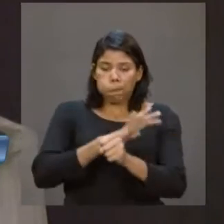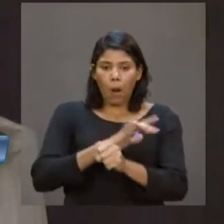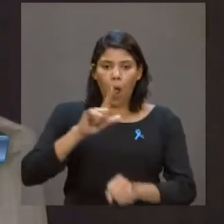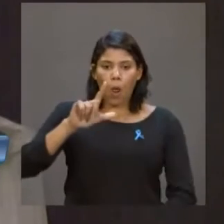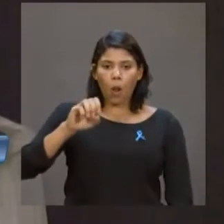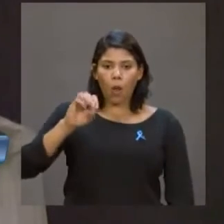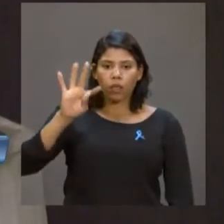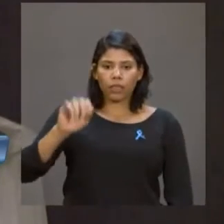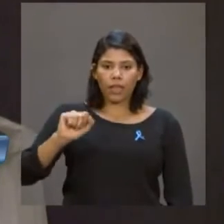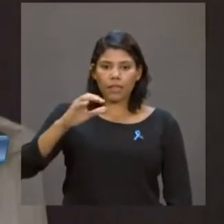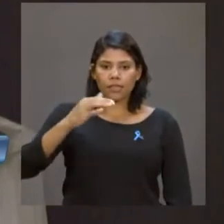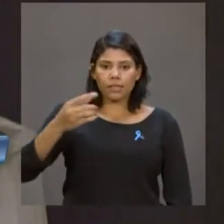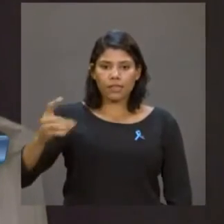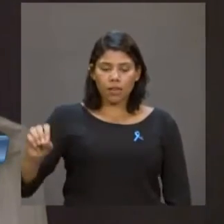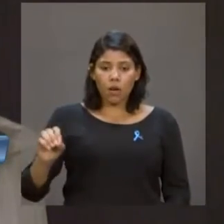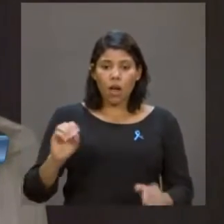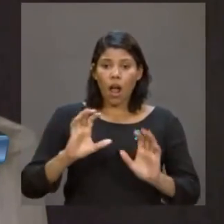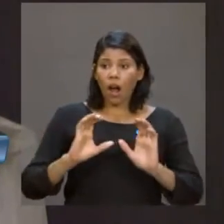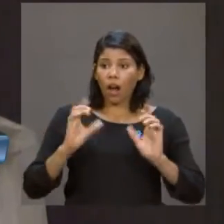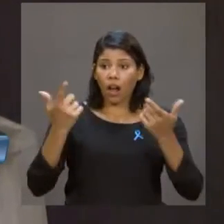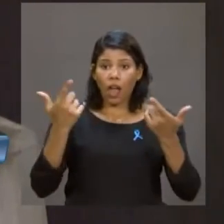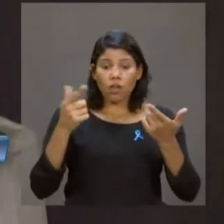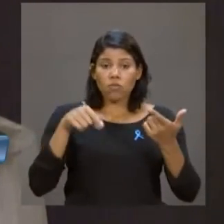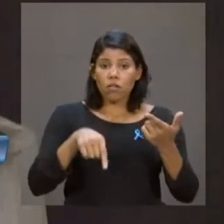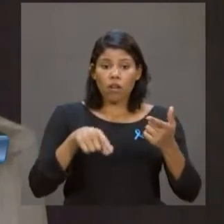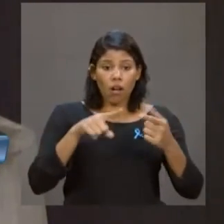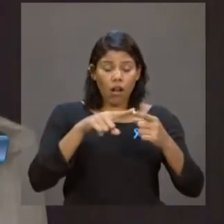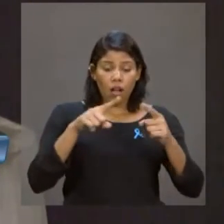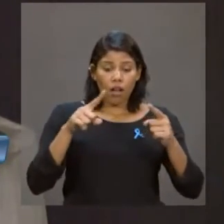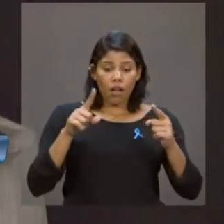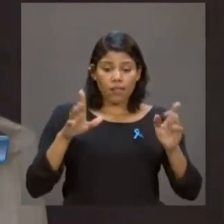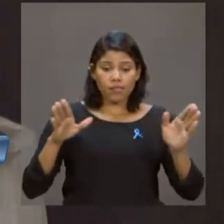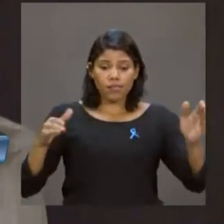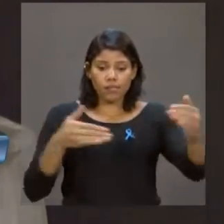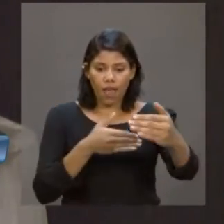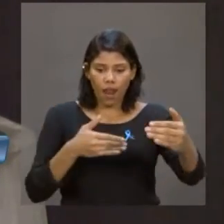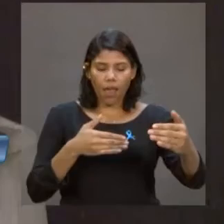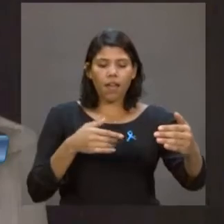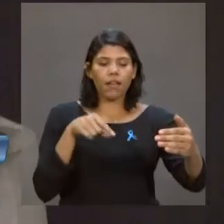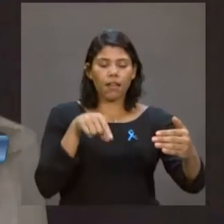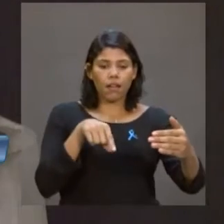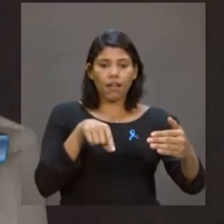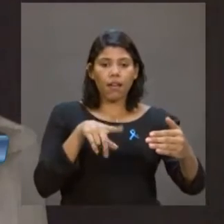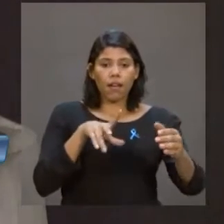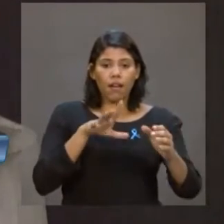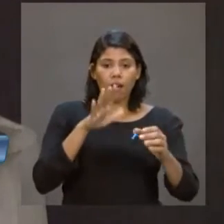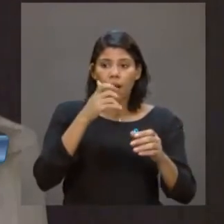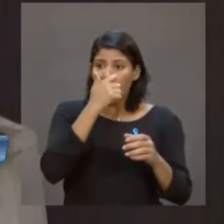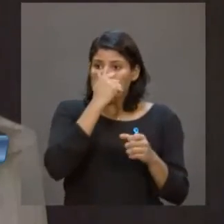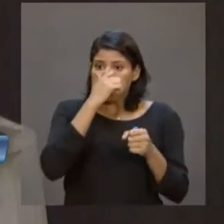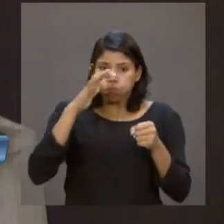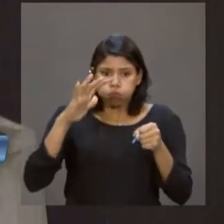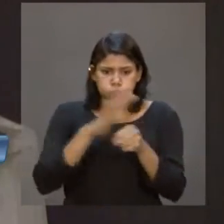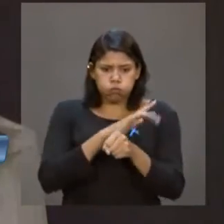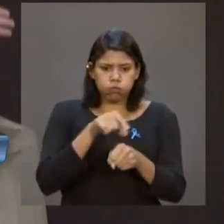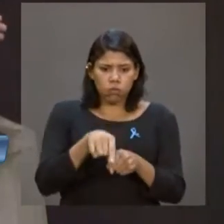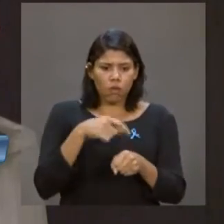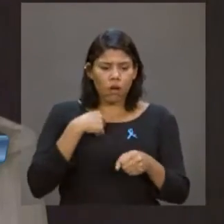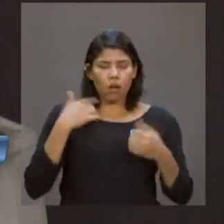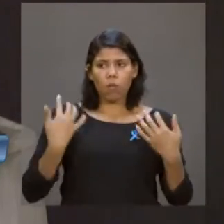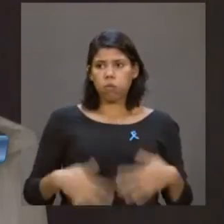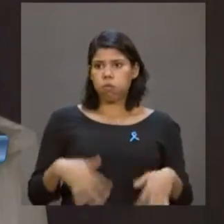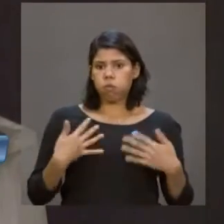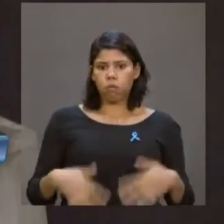obviamente, gera uma situação de tensão no interior da unidade. Portanto, combater a hiperlotação não é defender regalia, é combater a